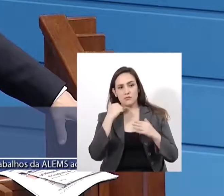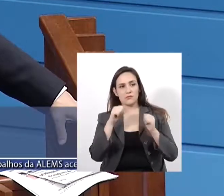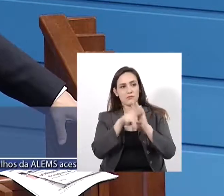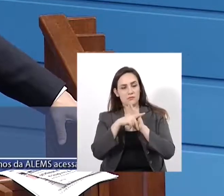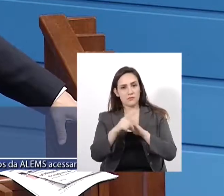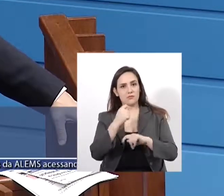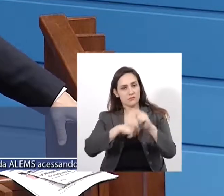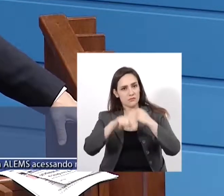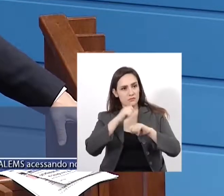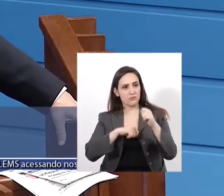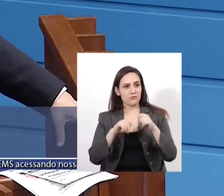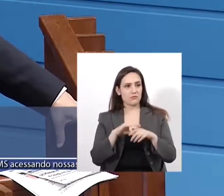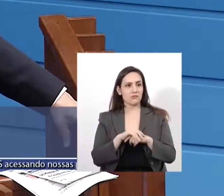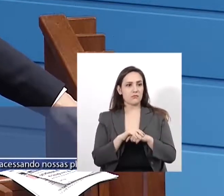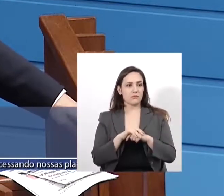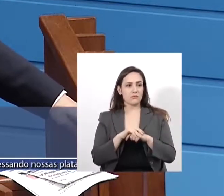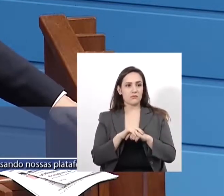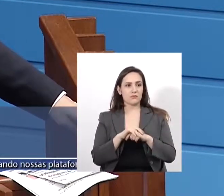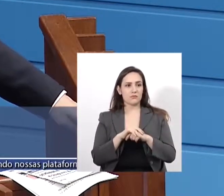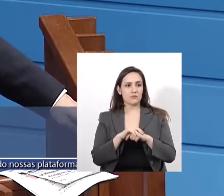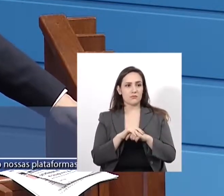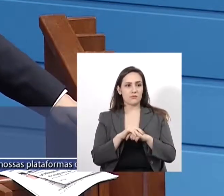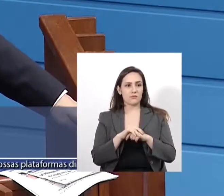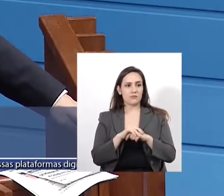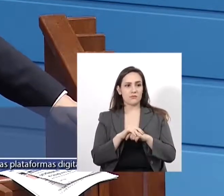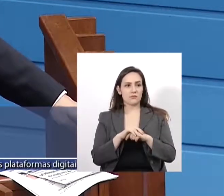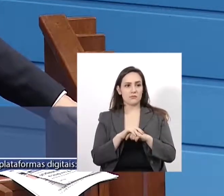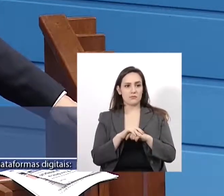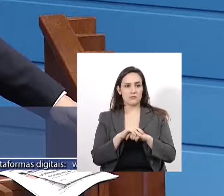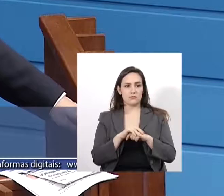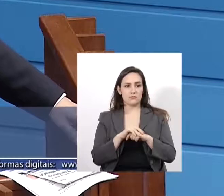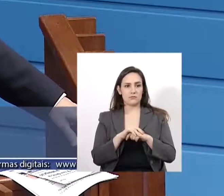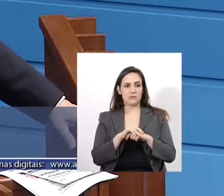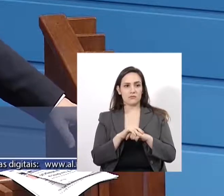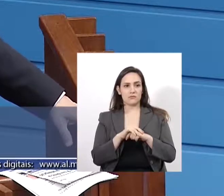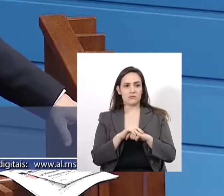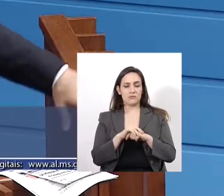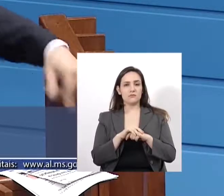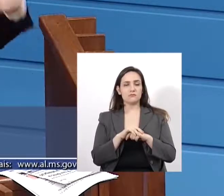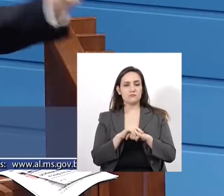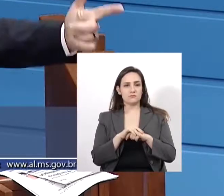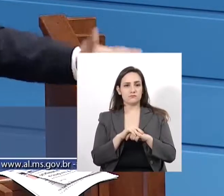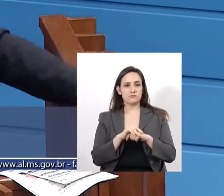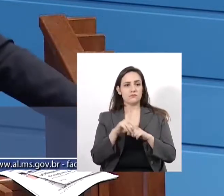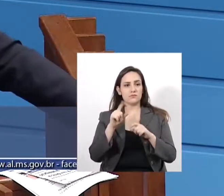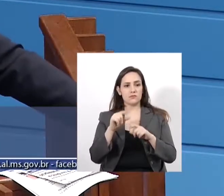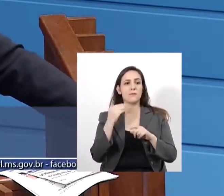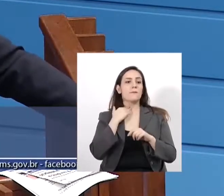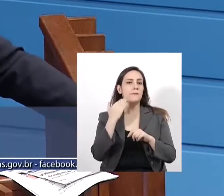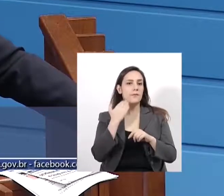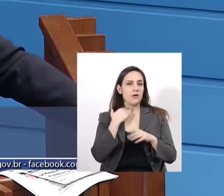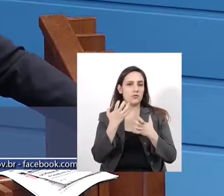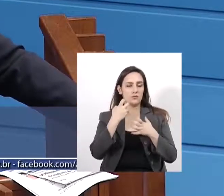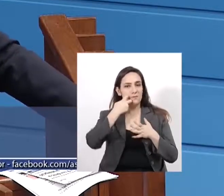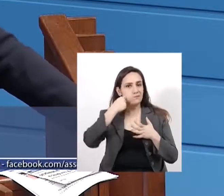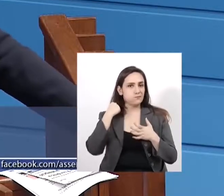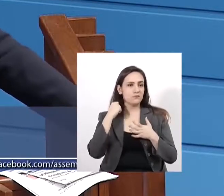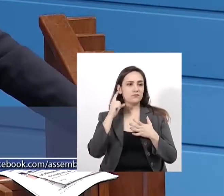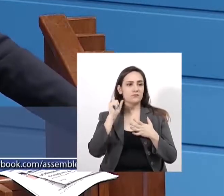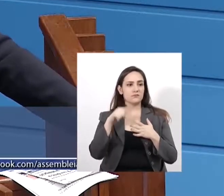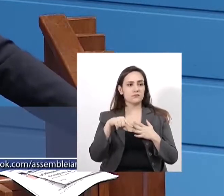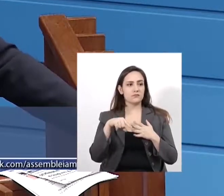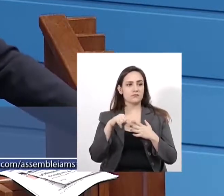os setores da economia, né, que mais lucram nesse país, que são os bancos, o